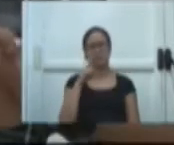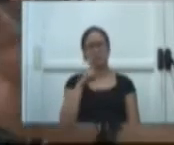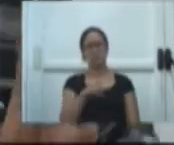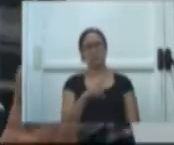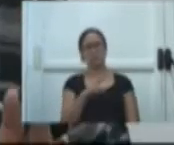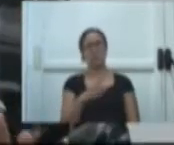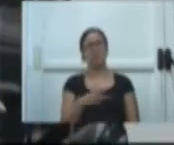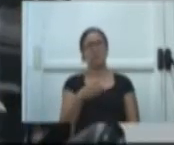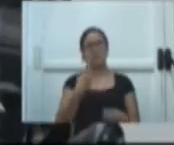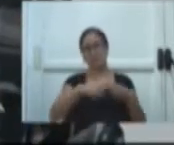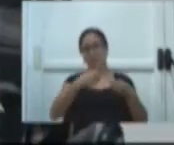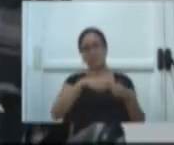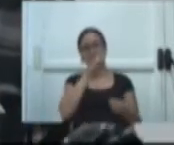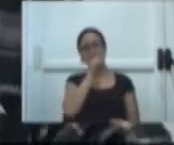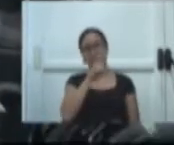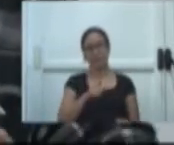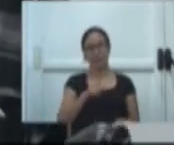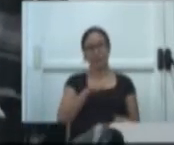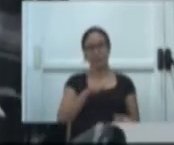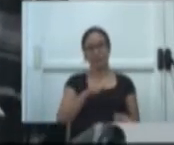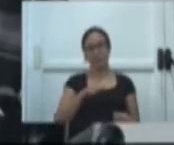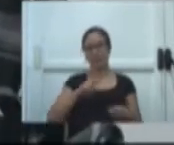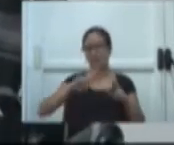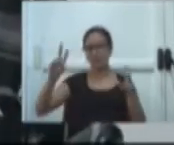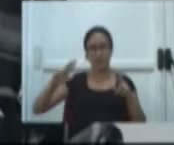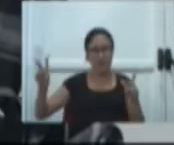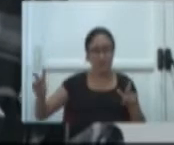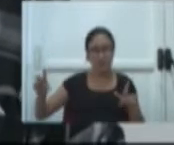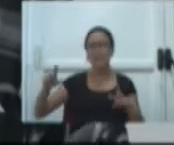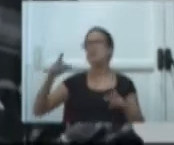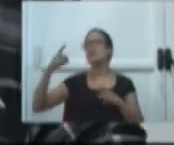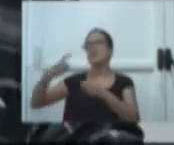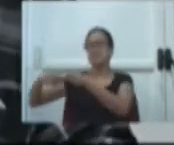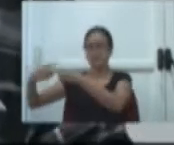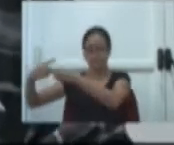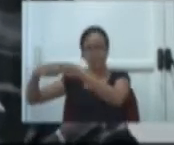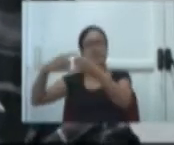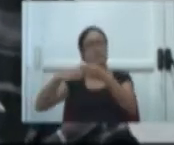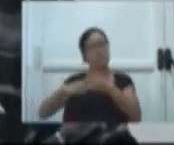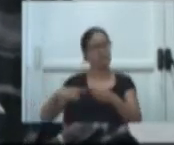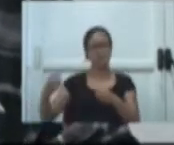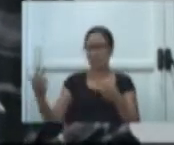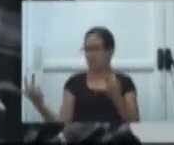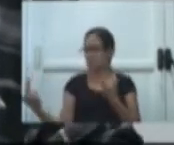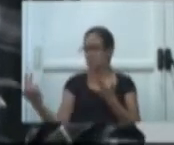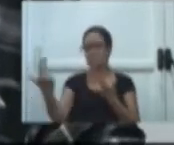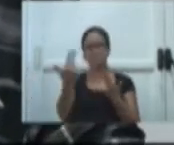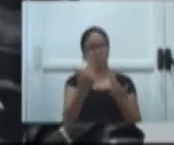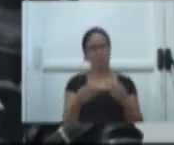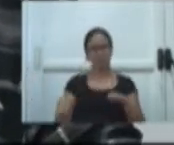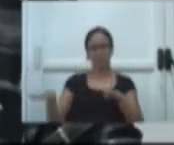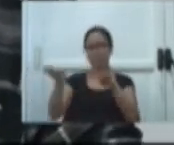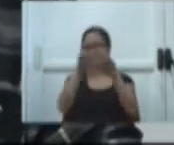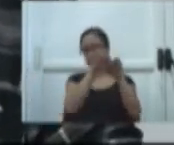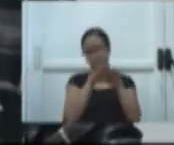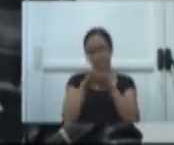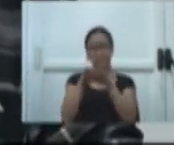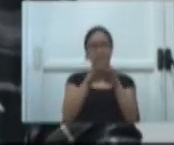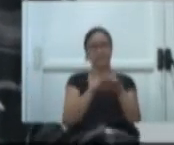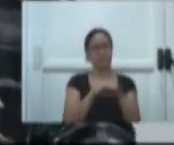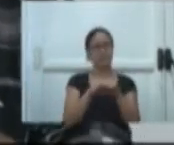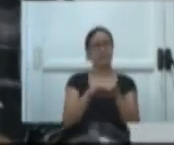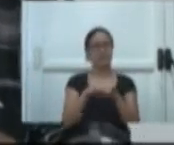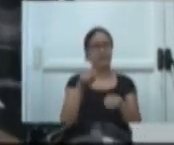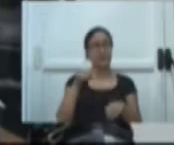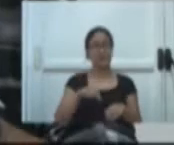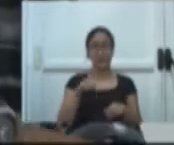diferente de qualquer cidade aqui da Redondeza, bem próximo da gente aqui da região. E é uma cidade ainda que o número não está tão